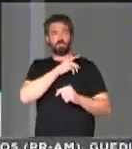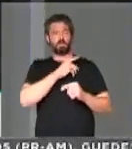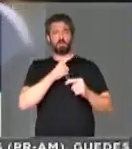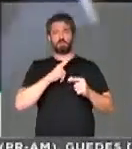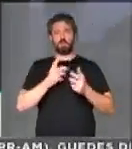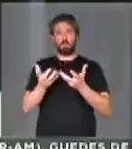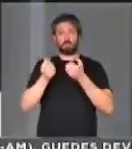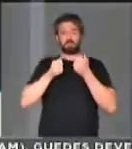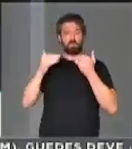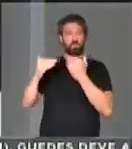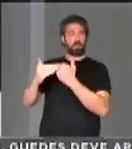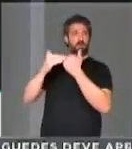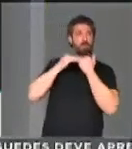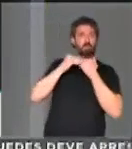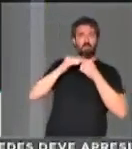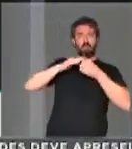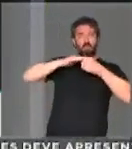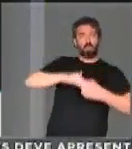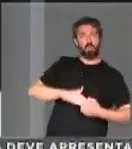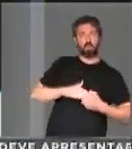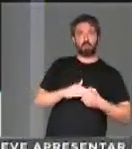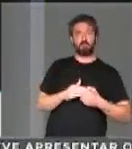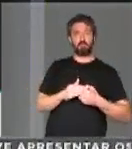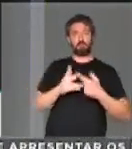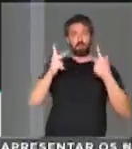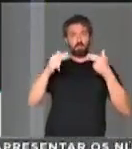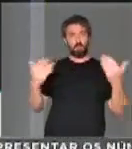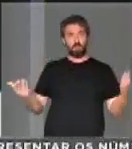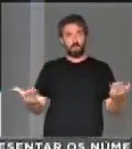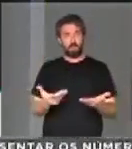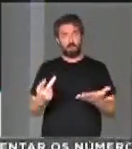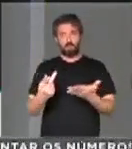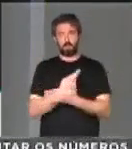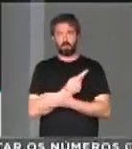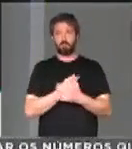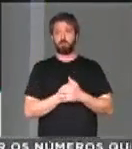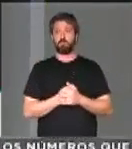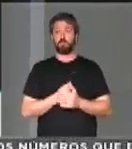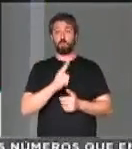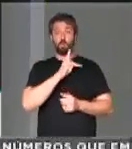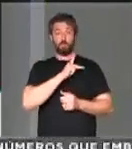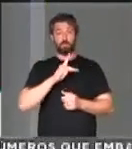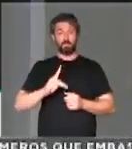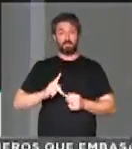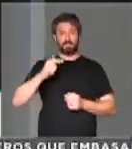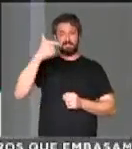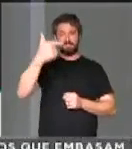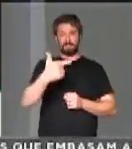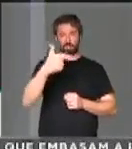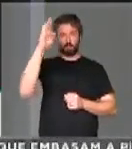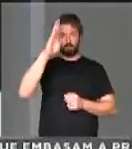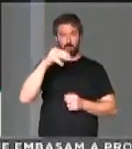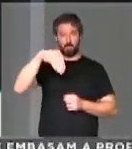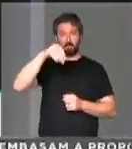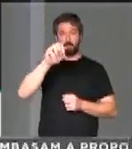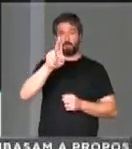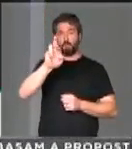humilhante como os generais, vice-presidente da República Mourão,